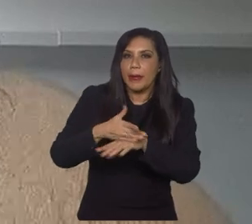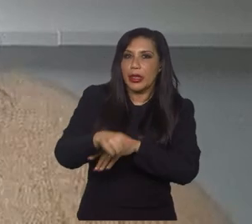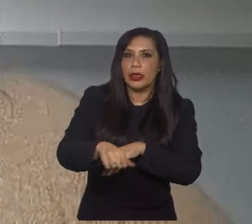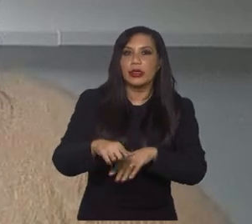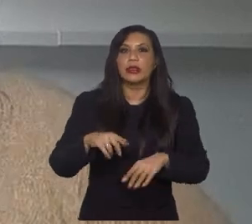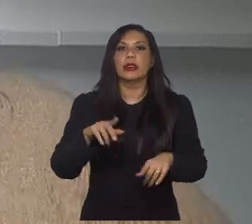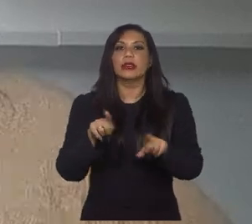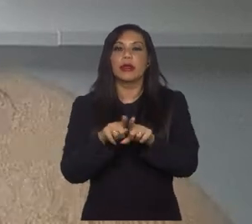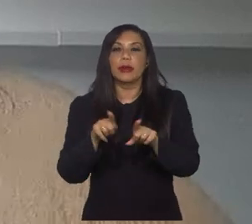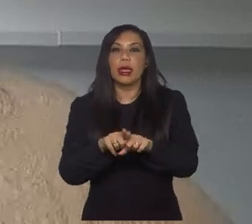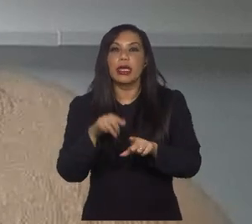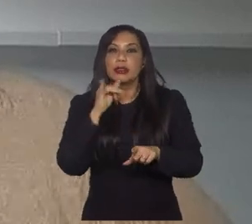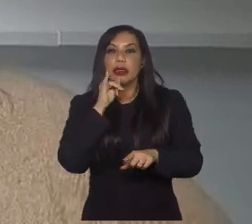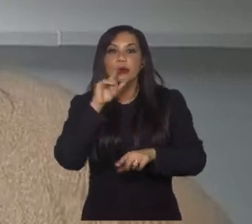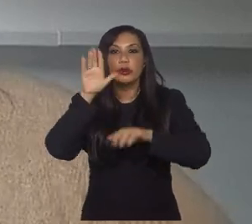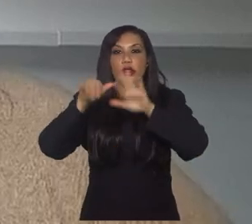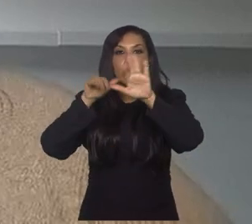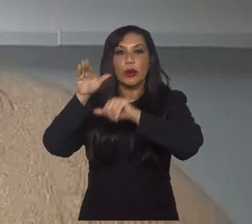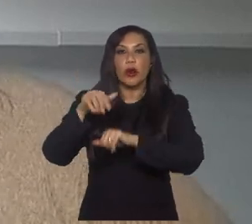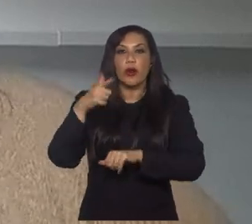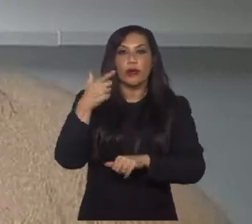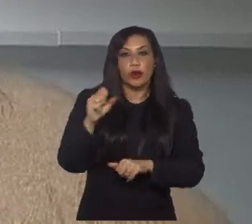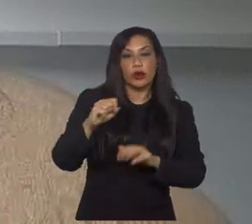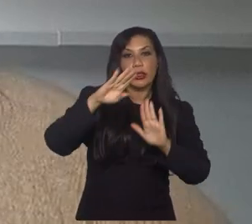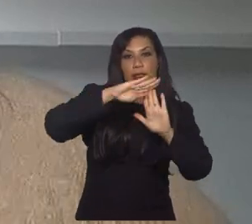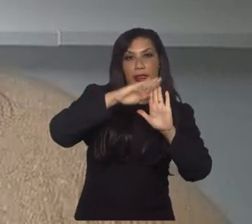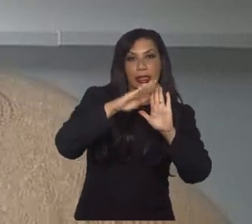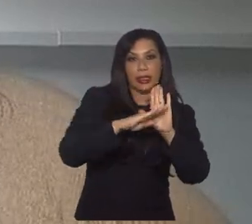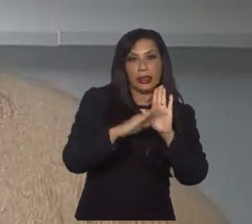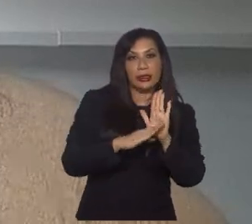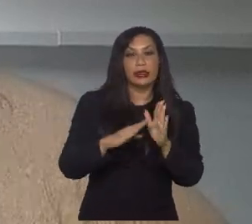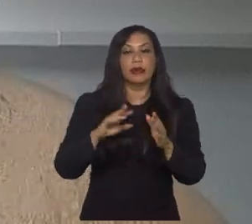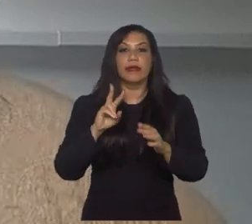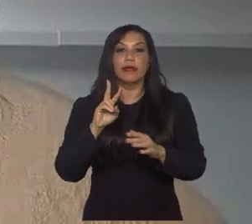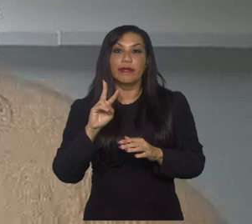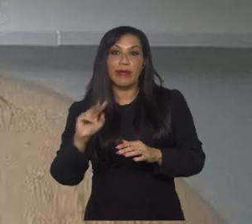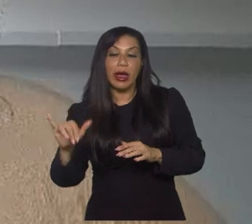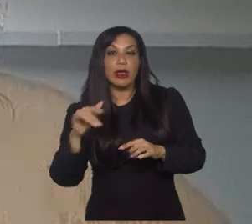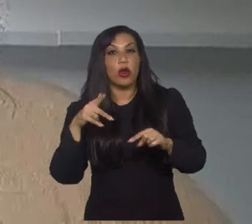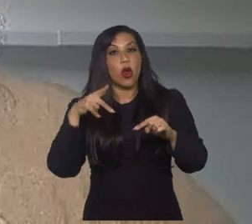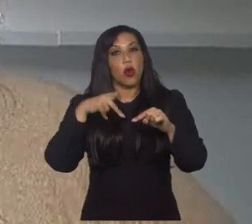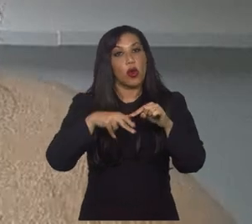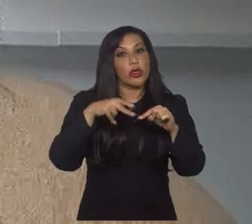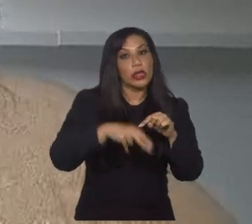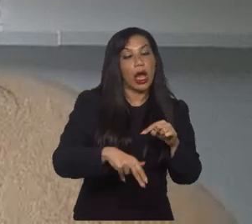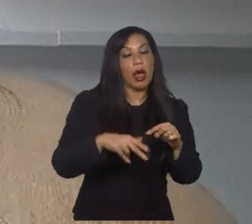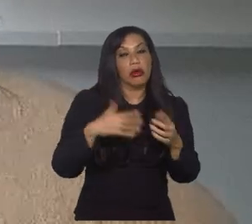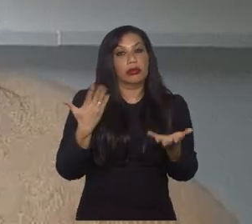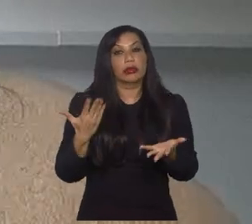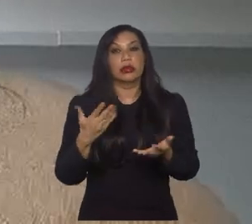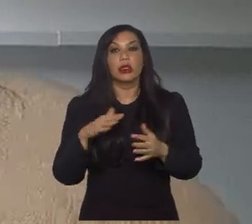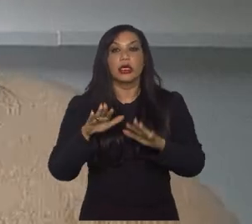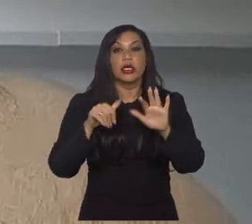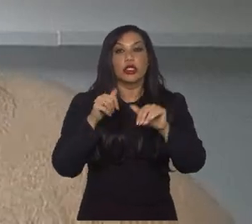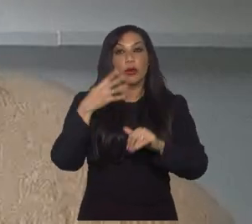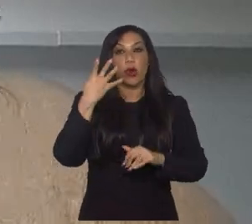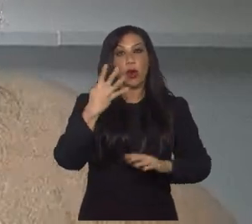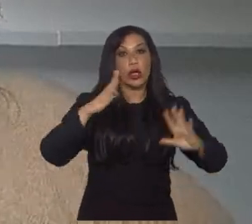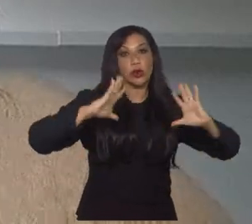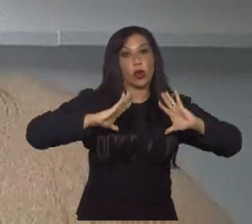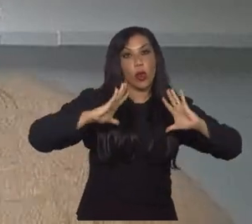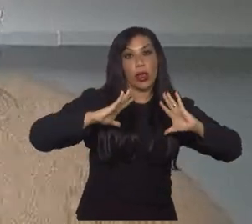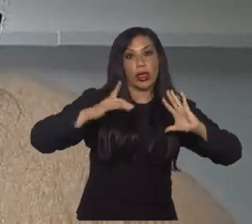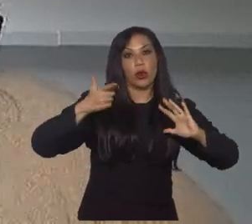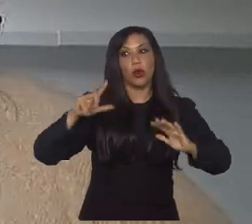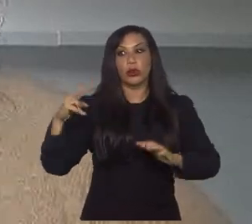MVT chamou 28 nessa primeira lista. Vai ter que fazer alguns cortes importantes. Chamou 4 goleiras, ainda deixou